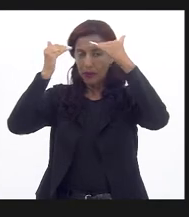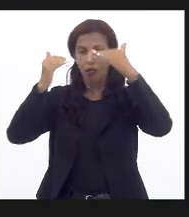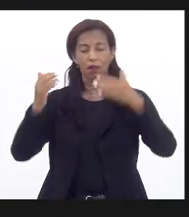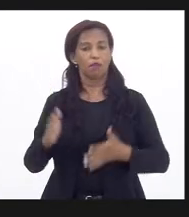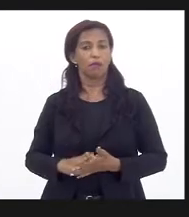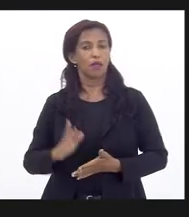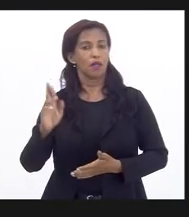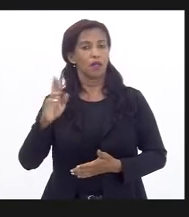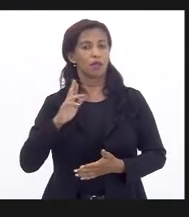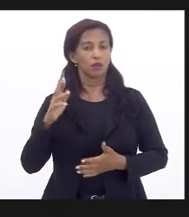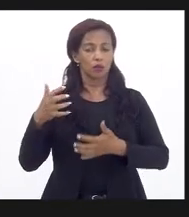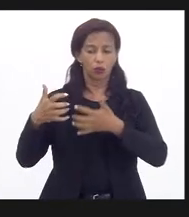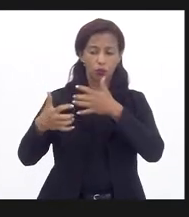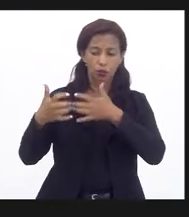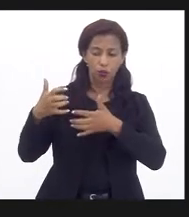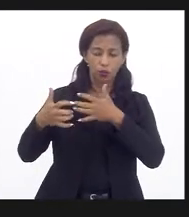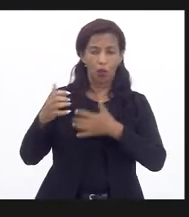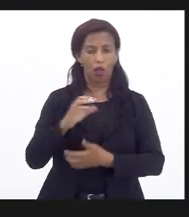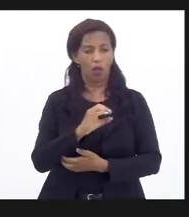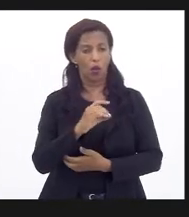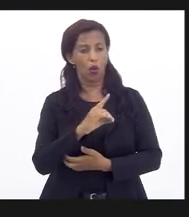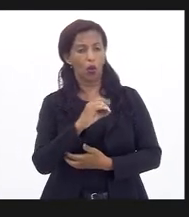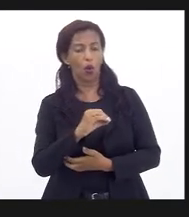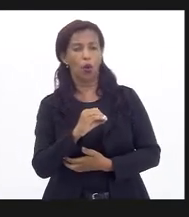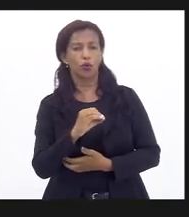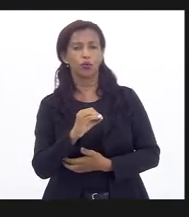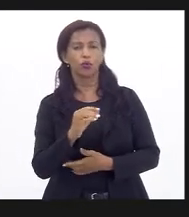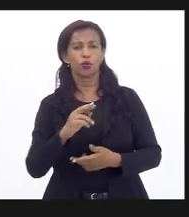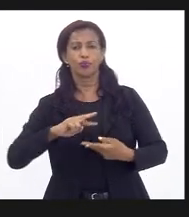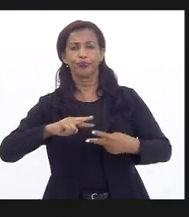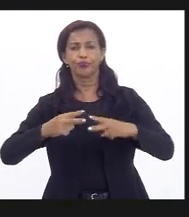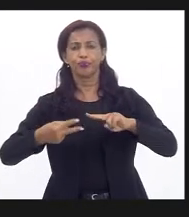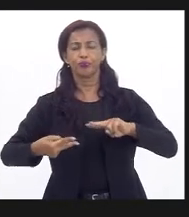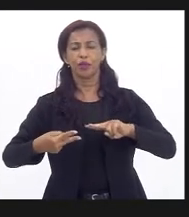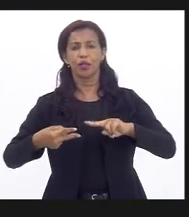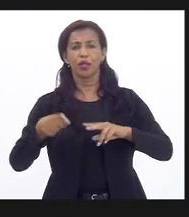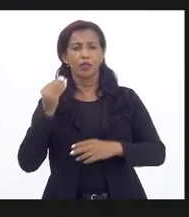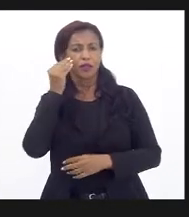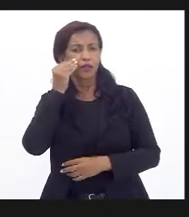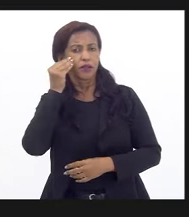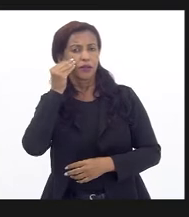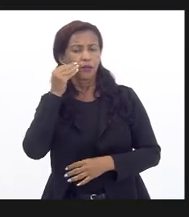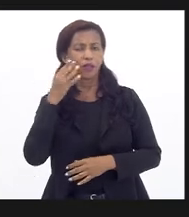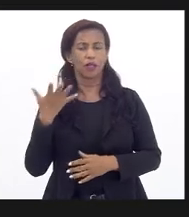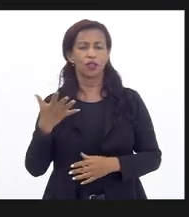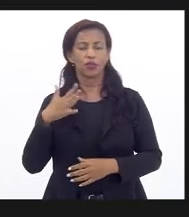sinergia entre um código genético e as experiências de interação com o